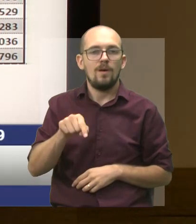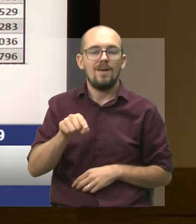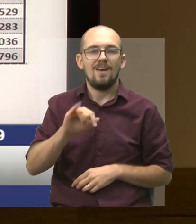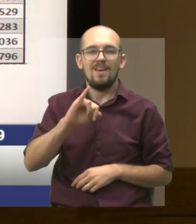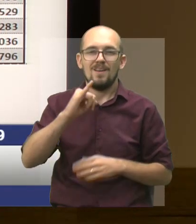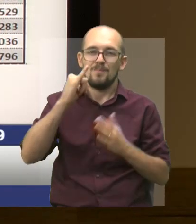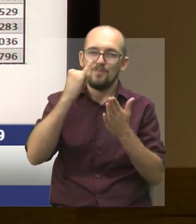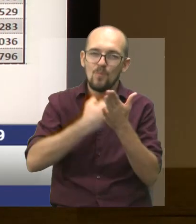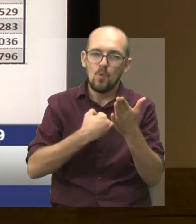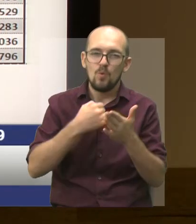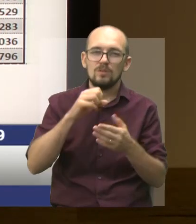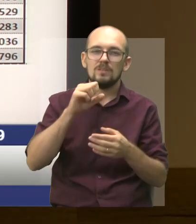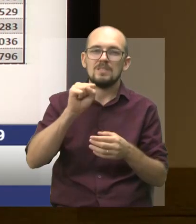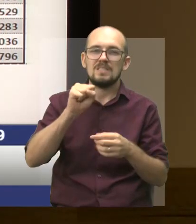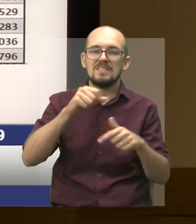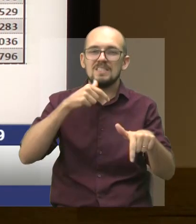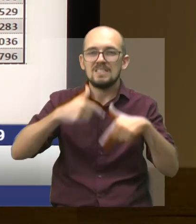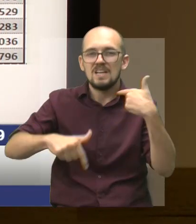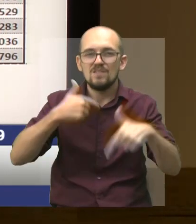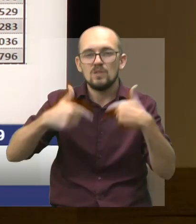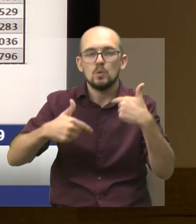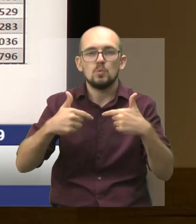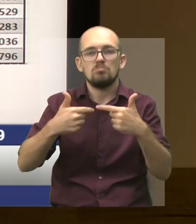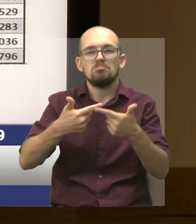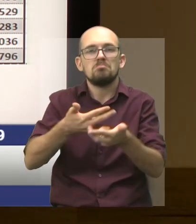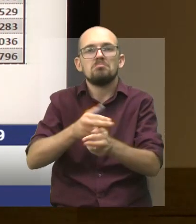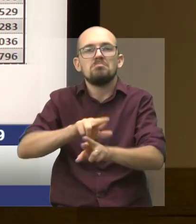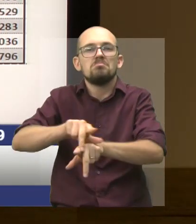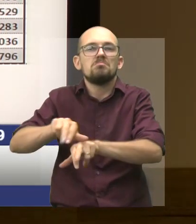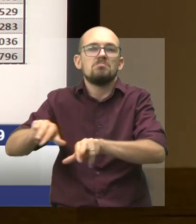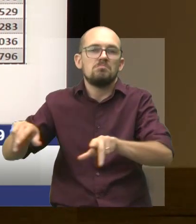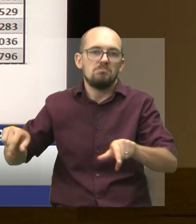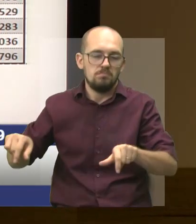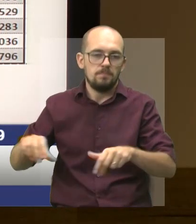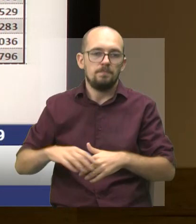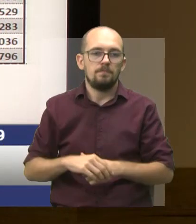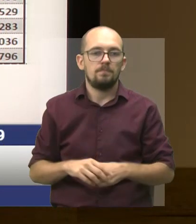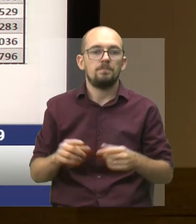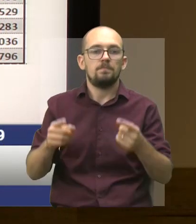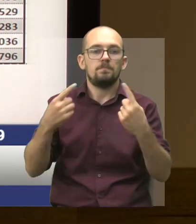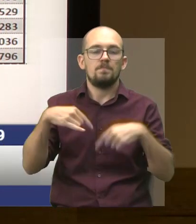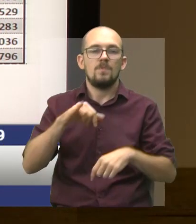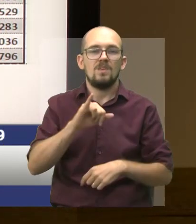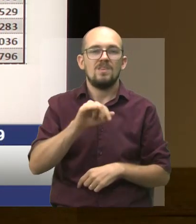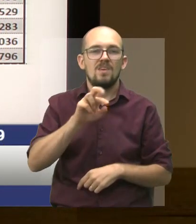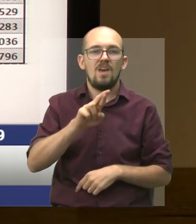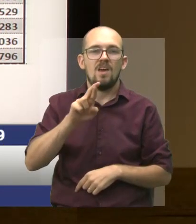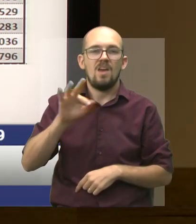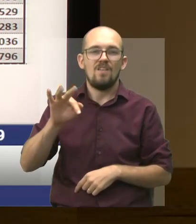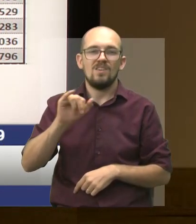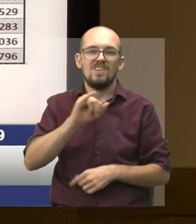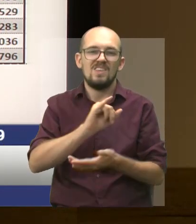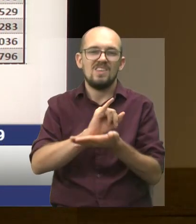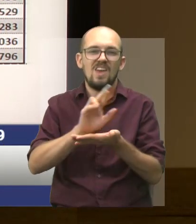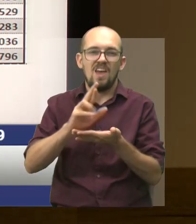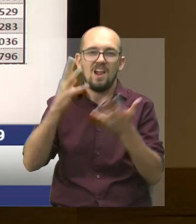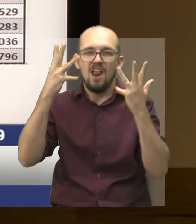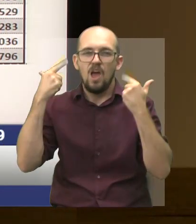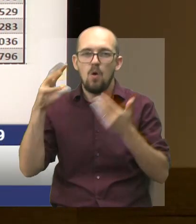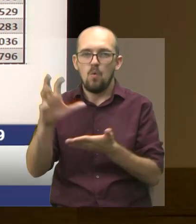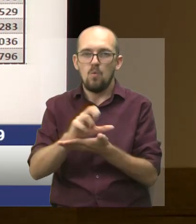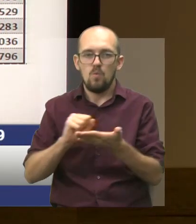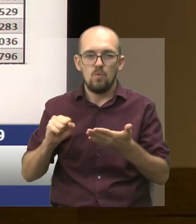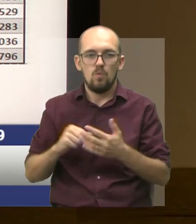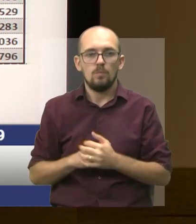Imposto sobre Serviços de Qualquer Natureza, o Imposto de Renda Retido na Fonte, o FPM, que é o Fundo